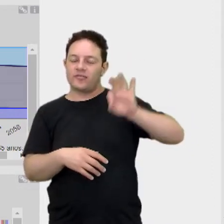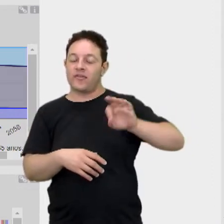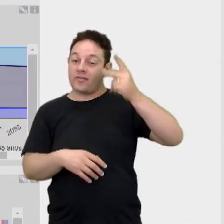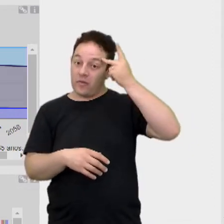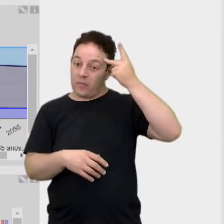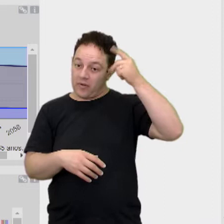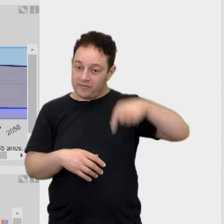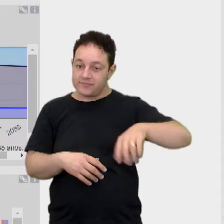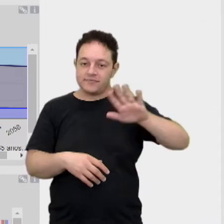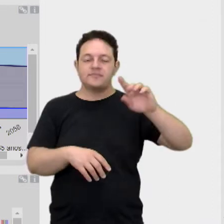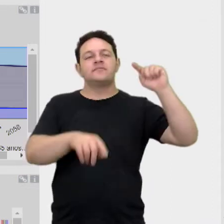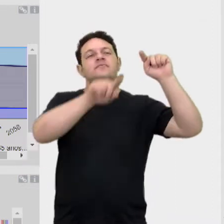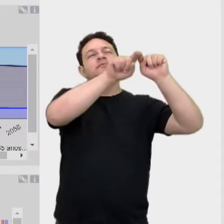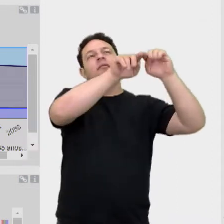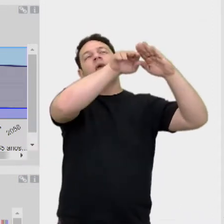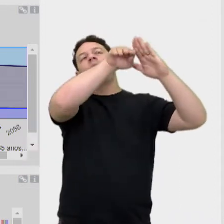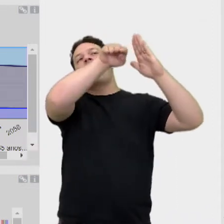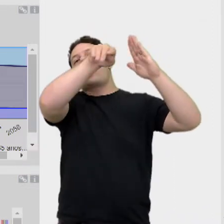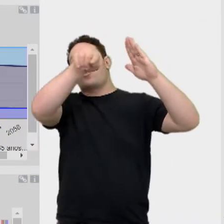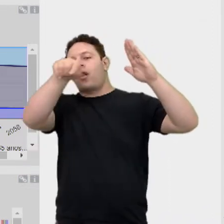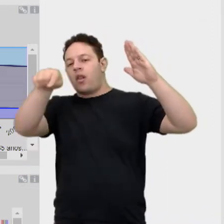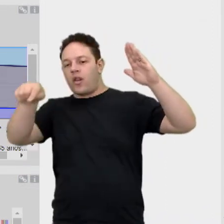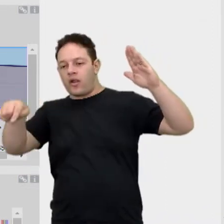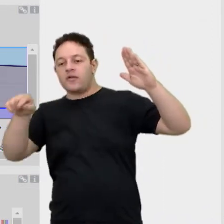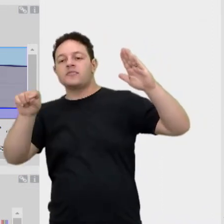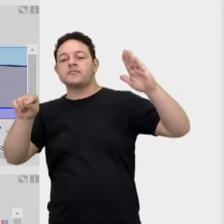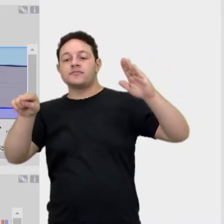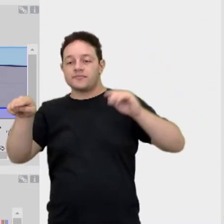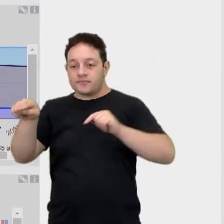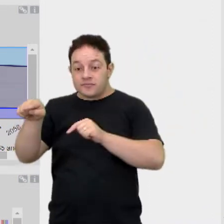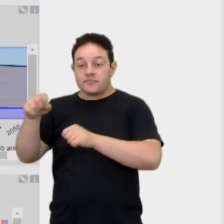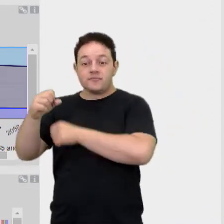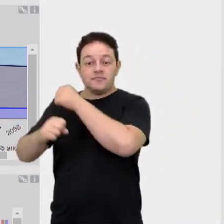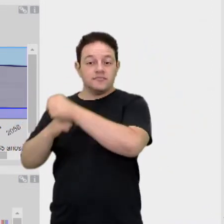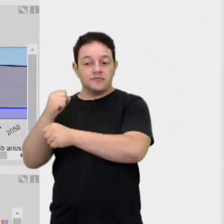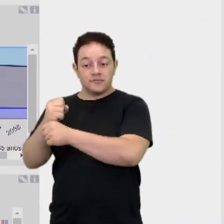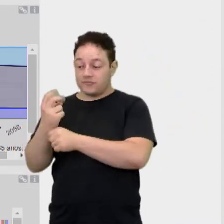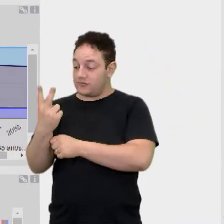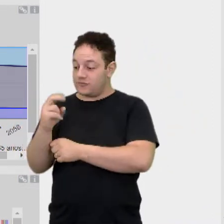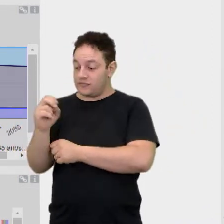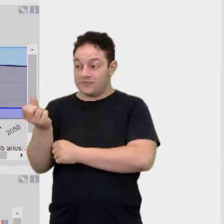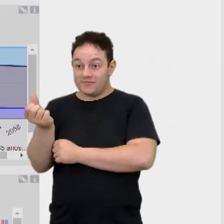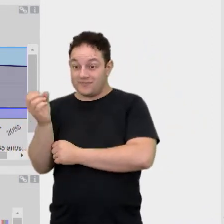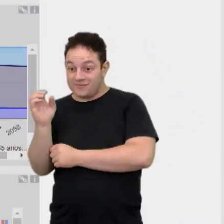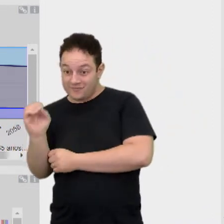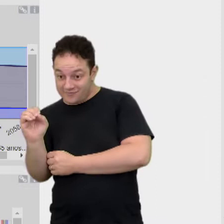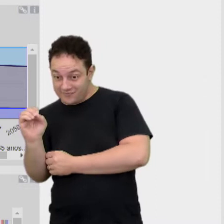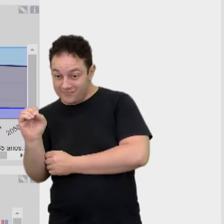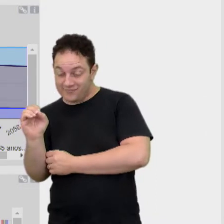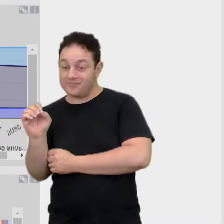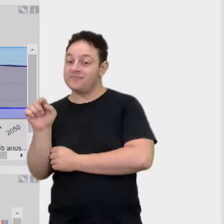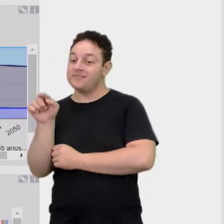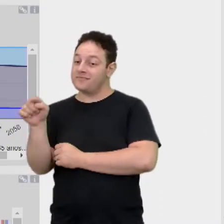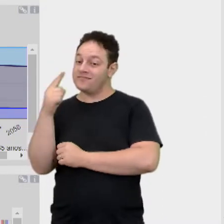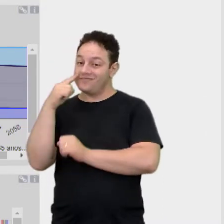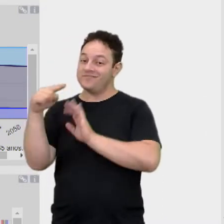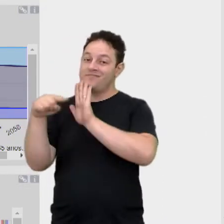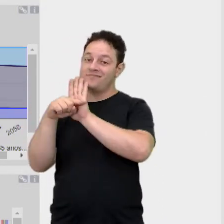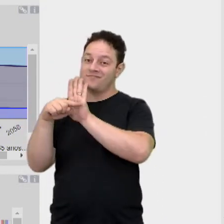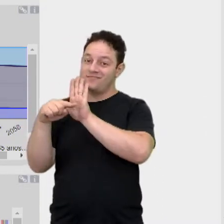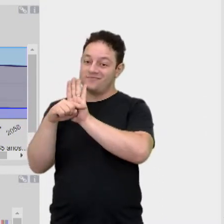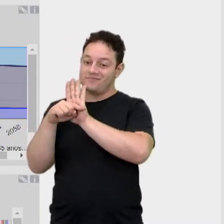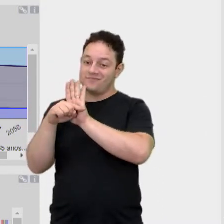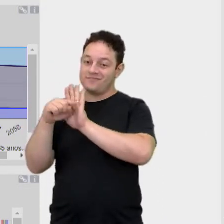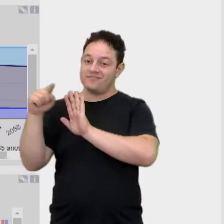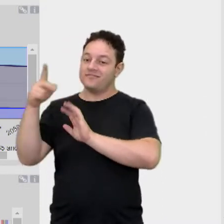outra ponta e vou mostrar aqui, ó. O Brasil, em 2060, Vejam que já é negativo, ou